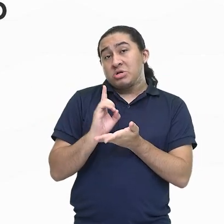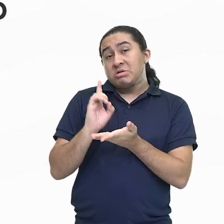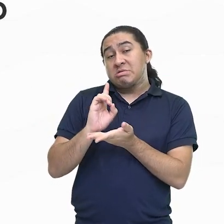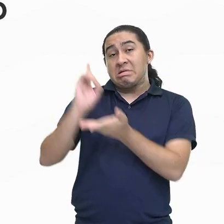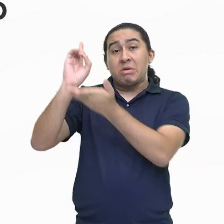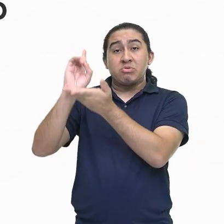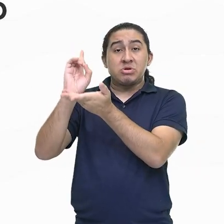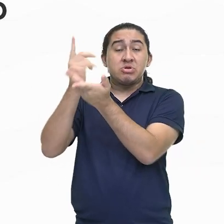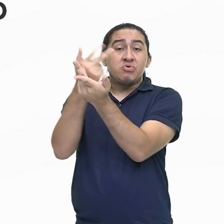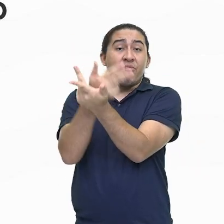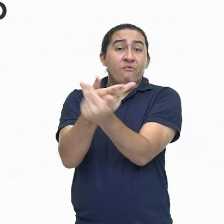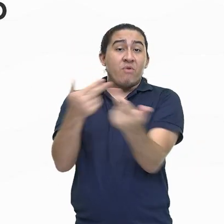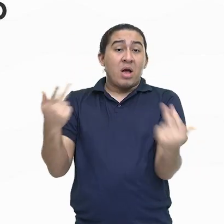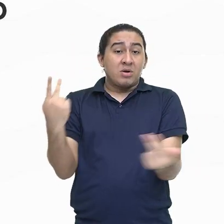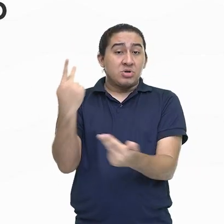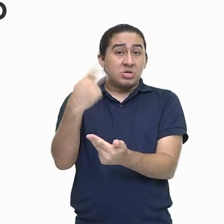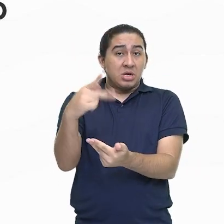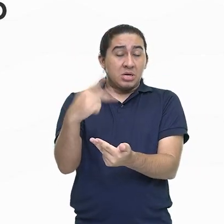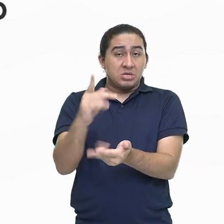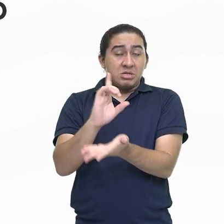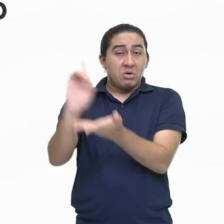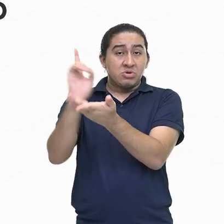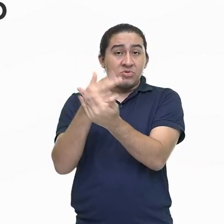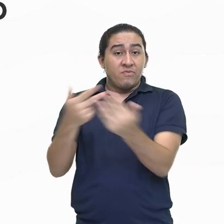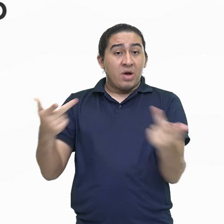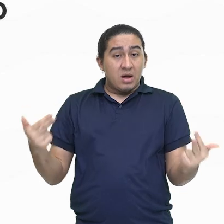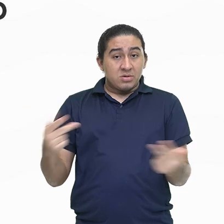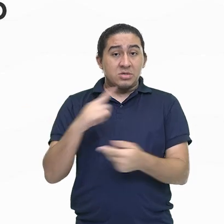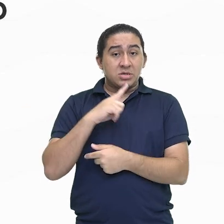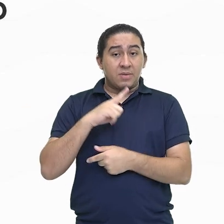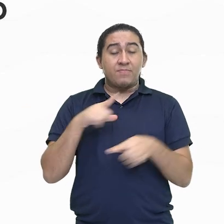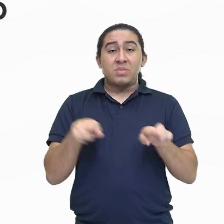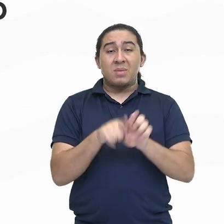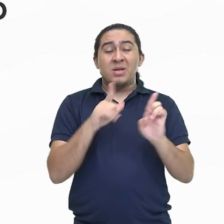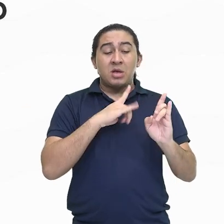das colunas, elemento importantíssimo, e a